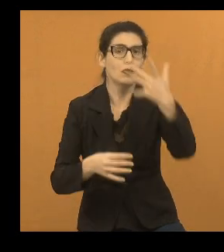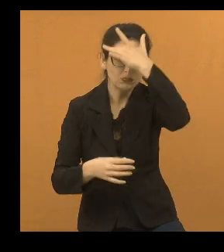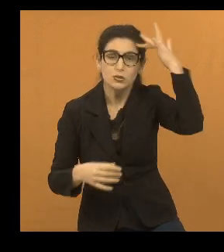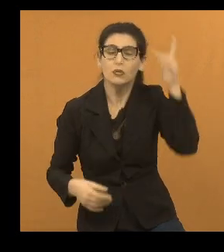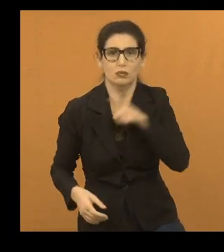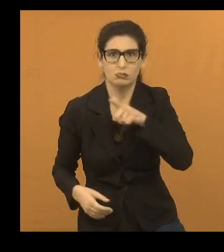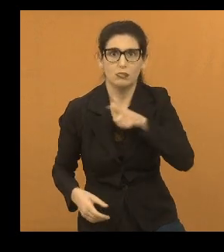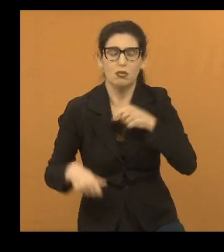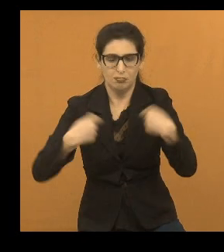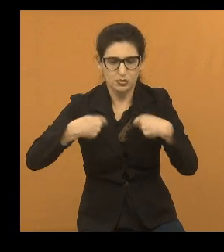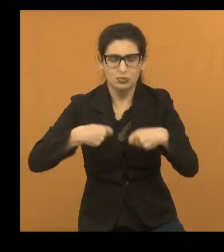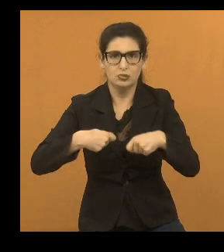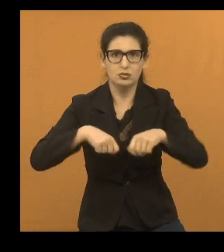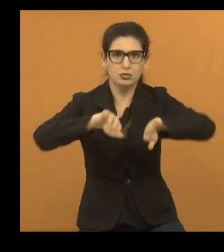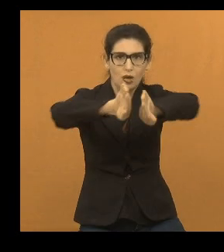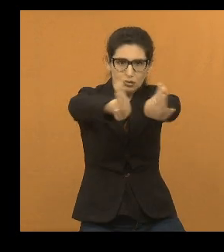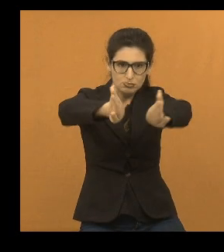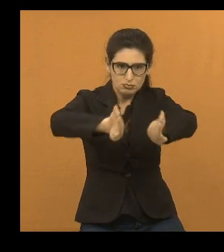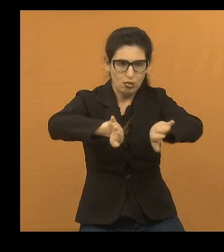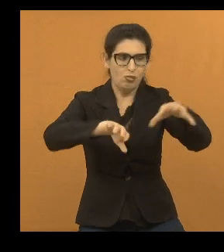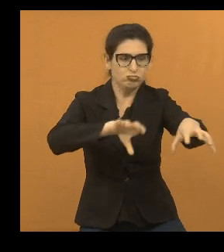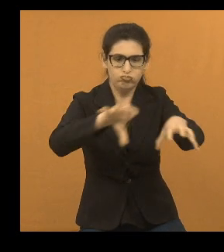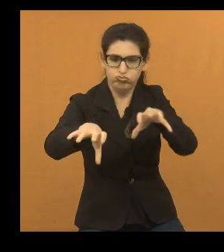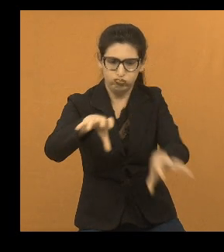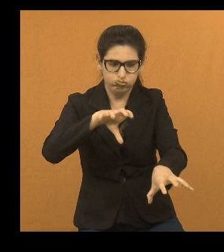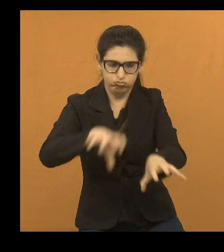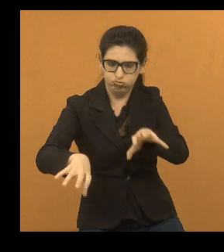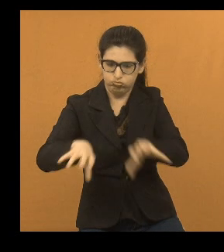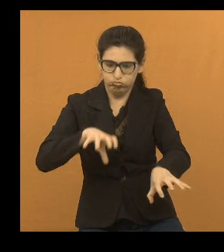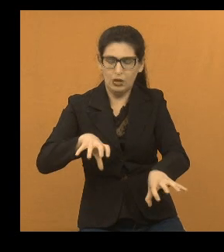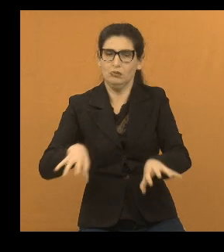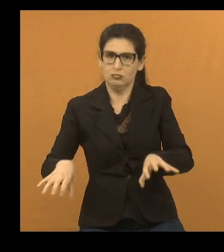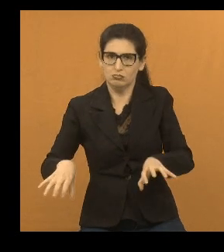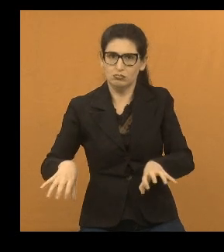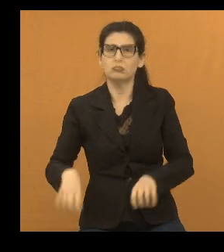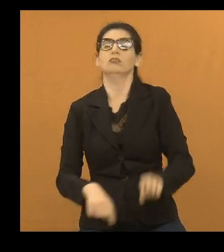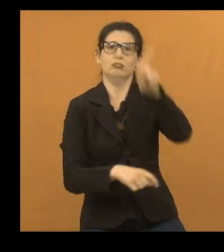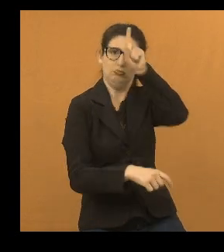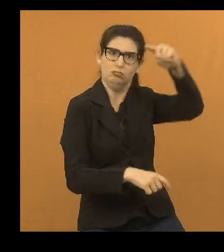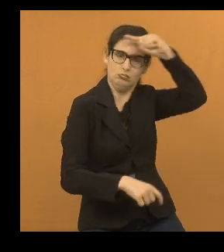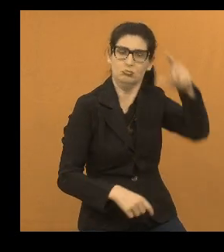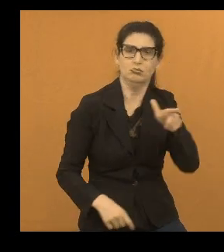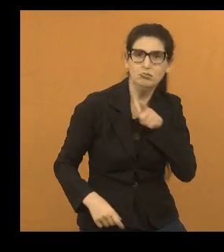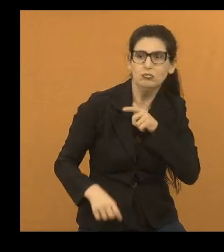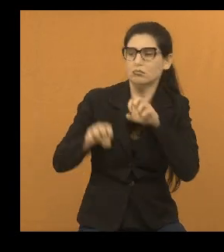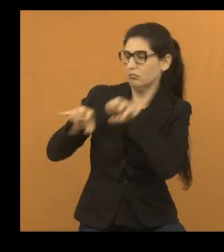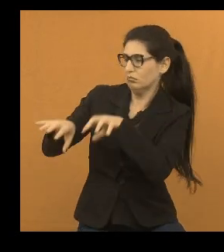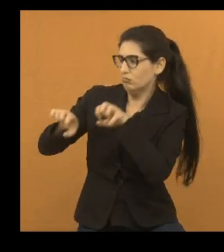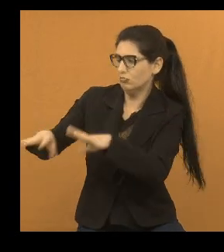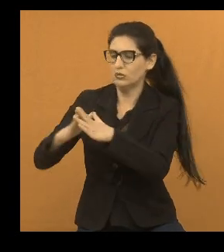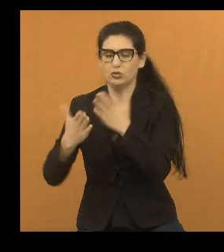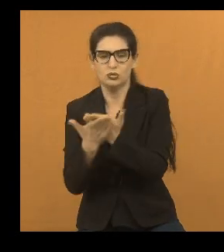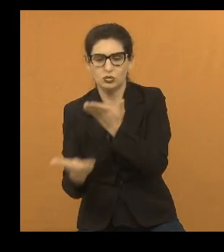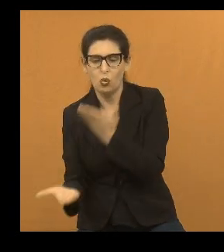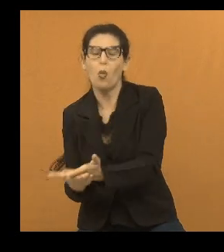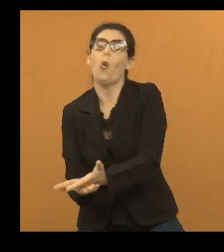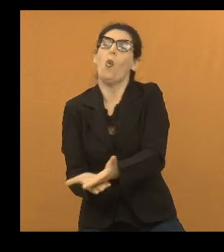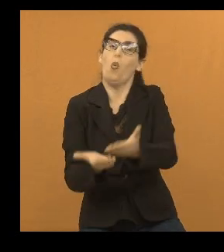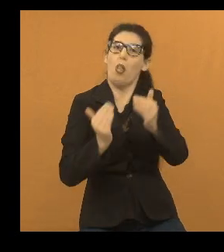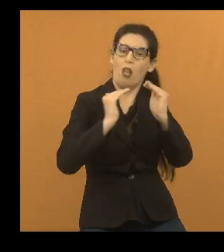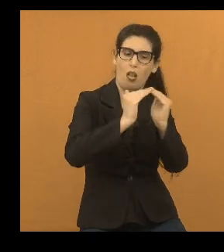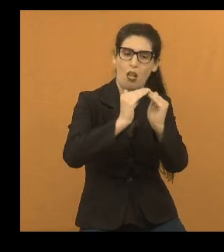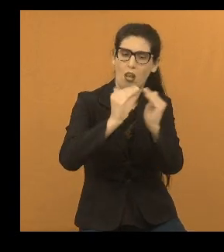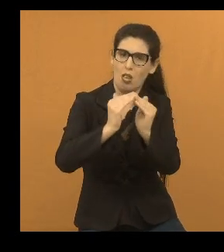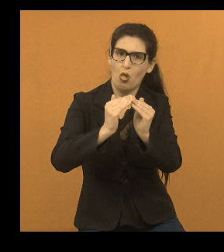territorial, de modo a evitar conflitos de uso, garantindo saúde, educação, moradia digna para toda a população,